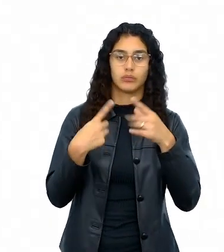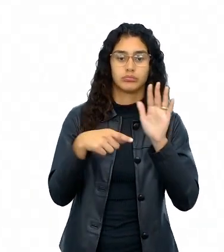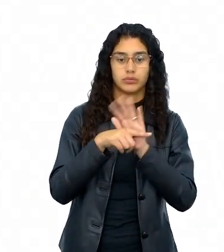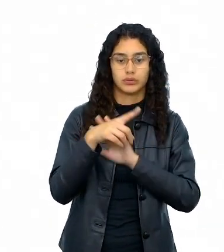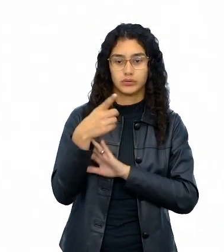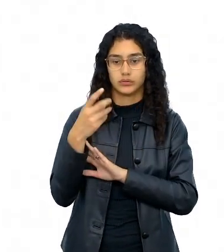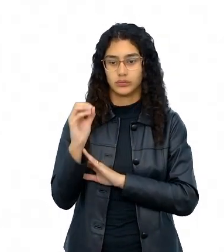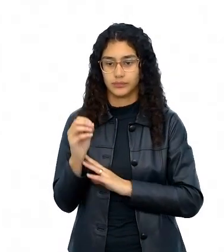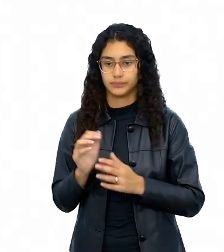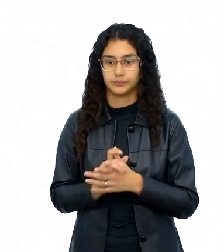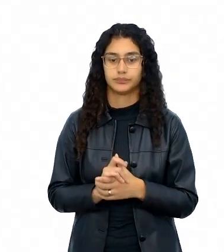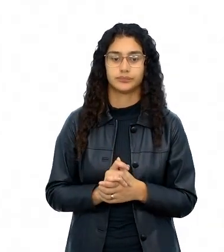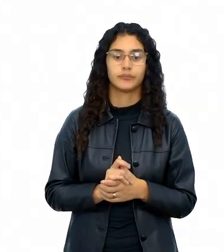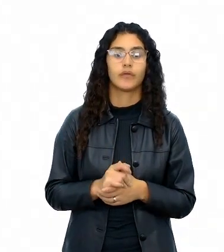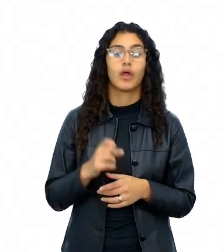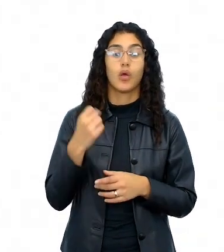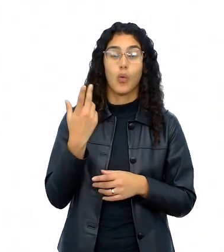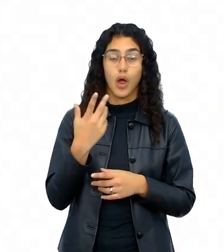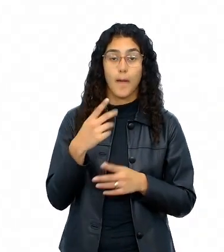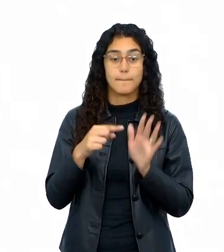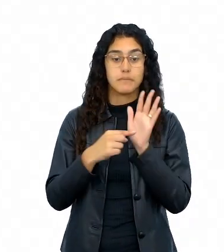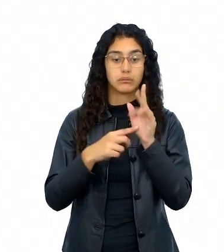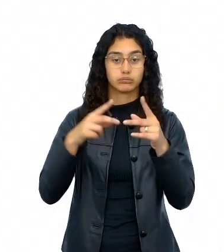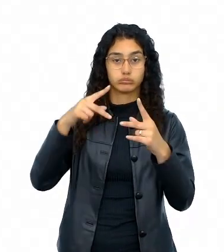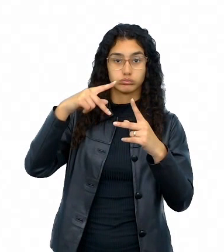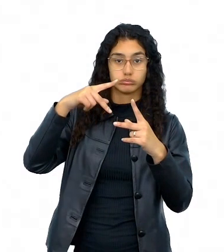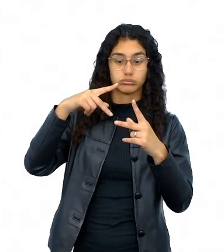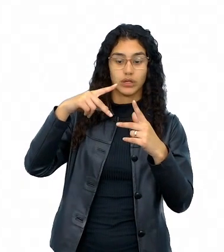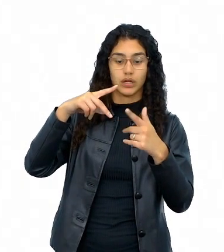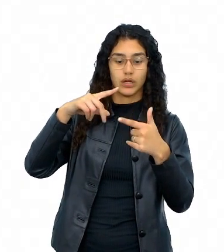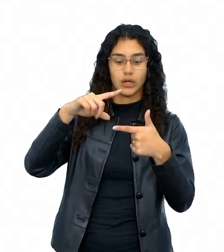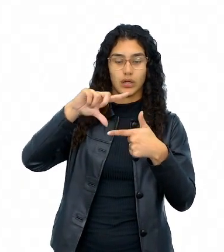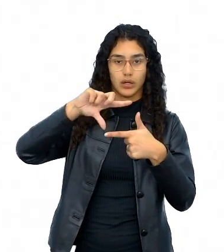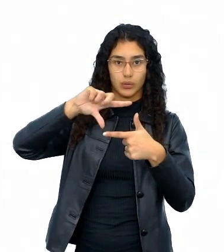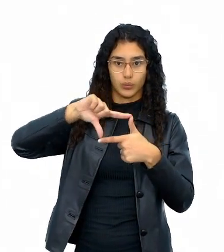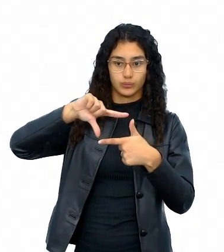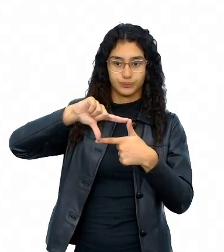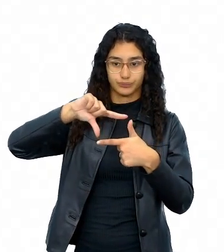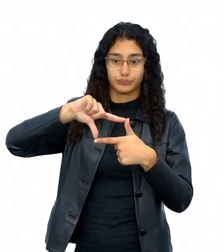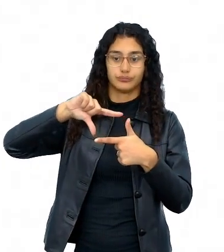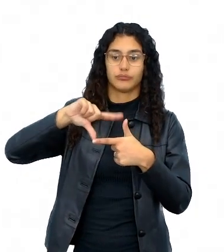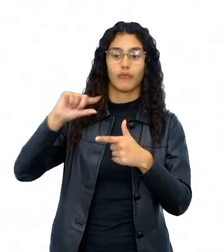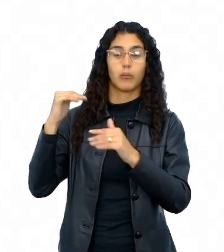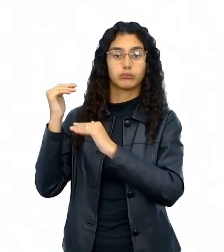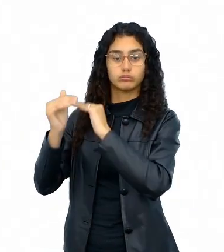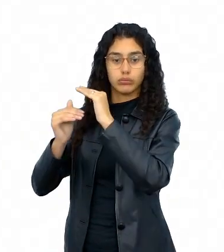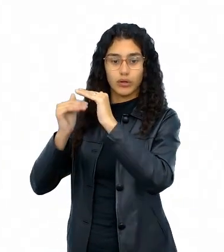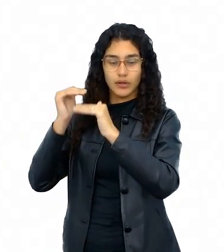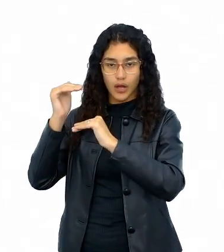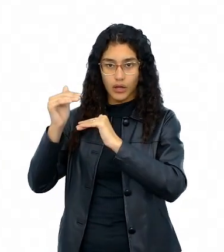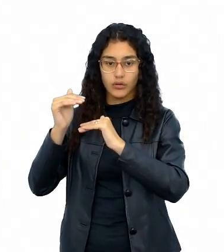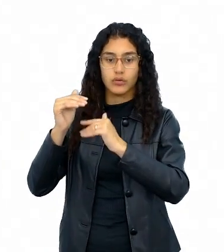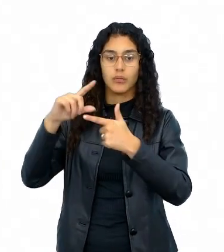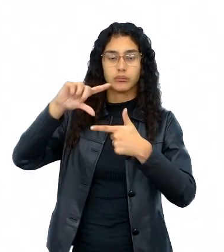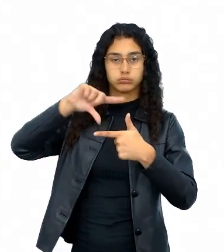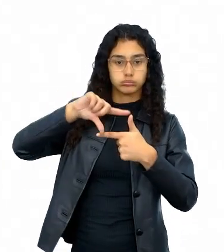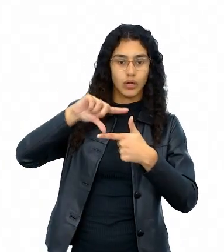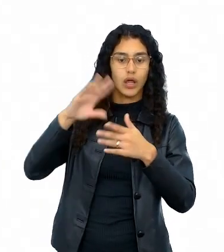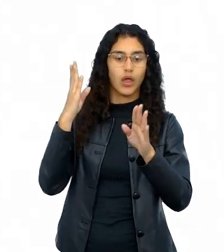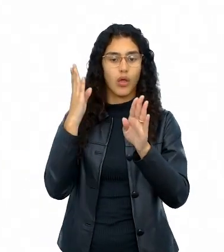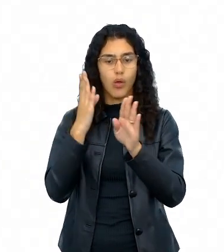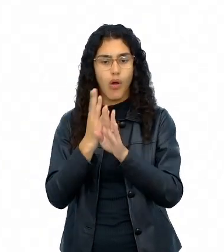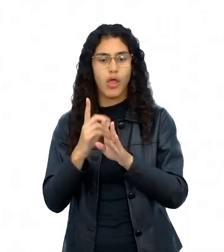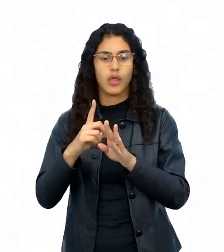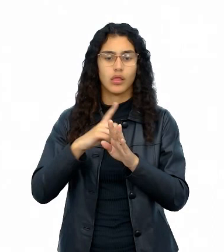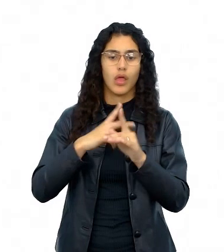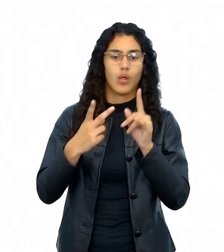S0. Quando aparece o retângulo, é processo. Então, é um comando. Encontre a função